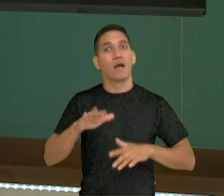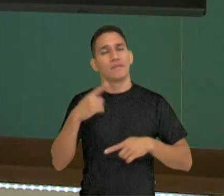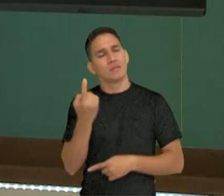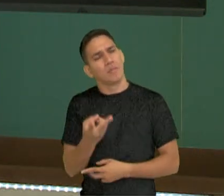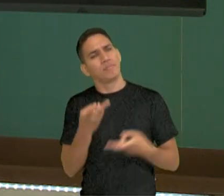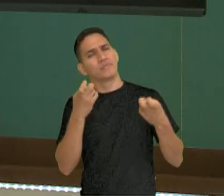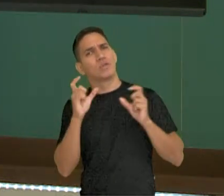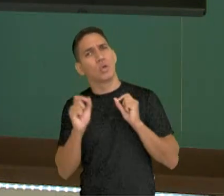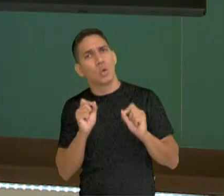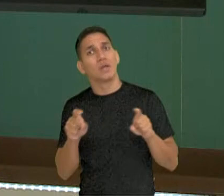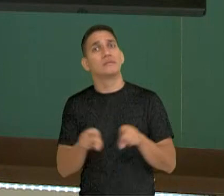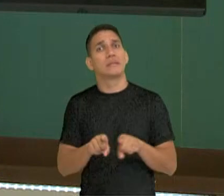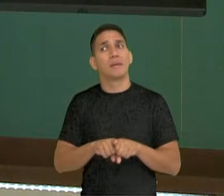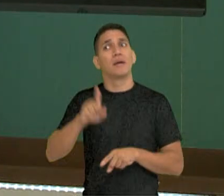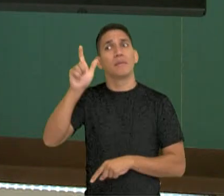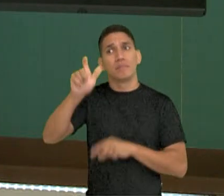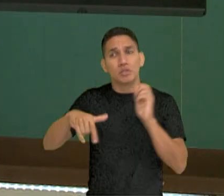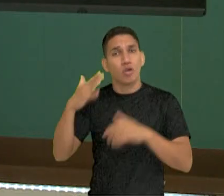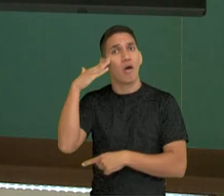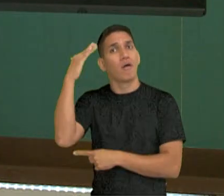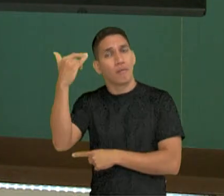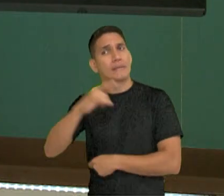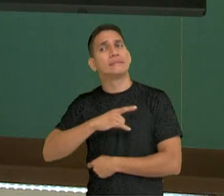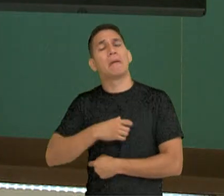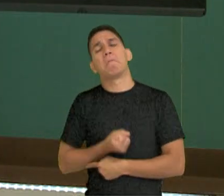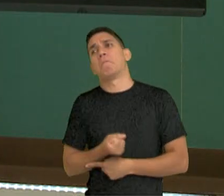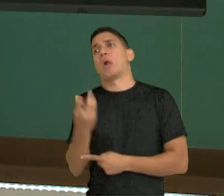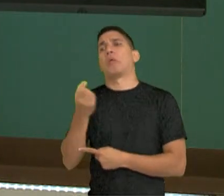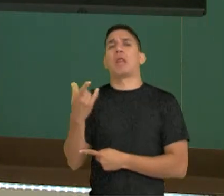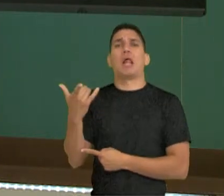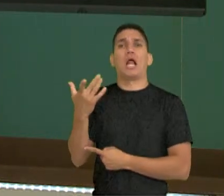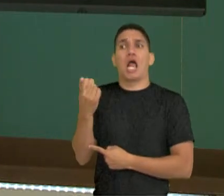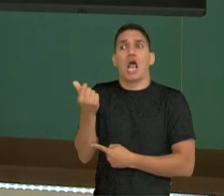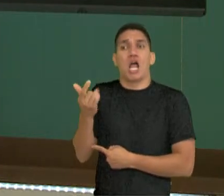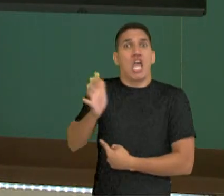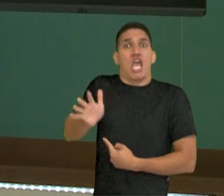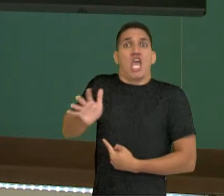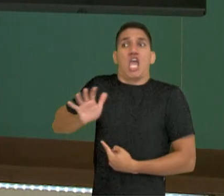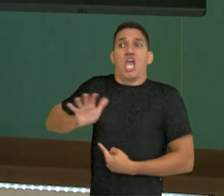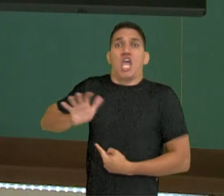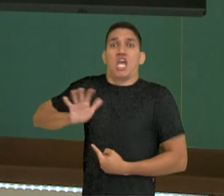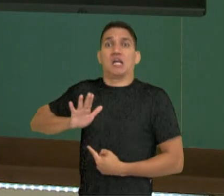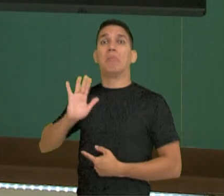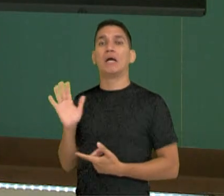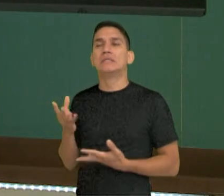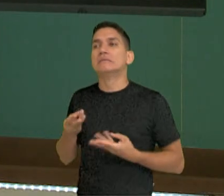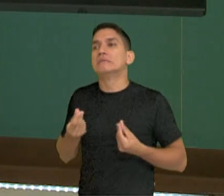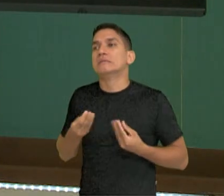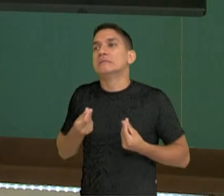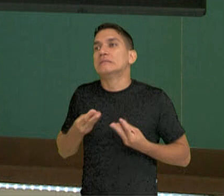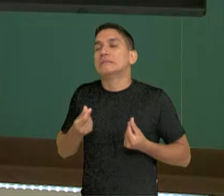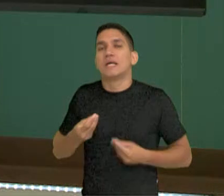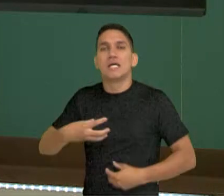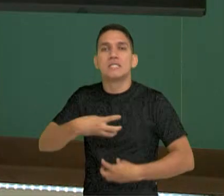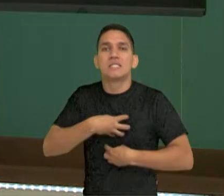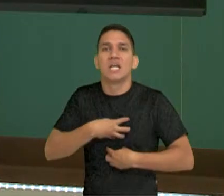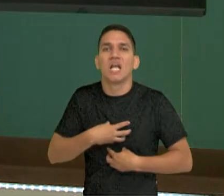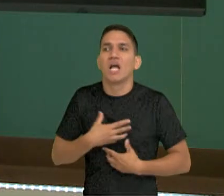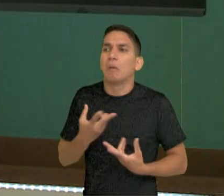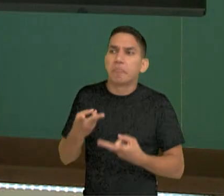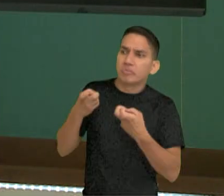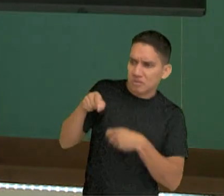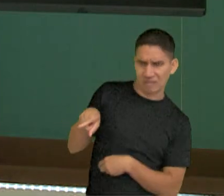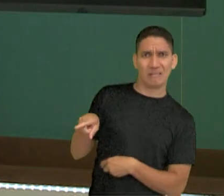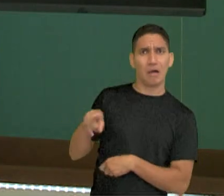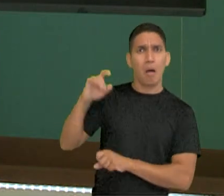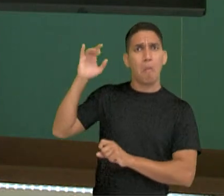em celebridades acontecendo. Eles ganham milhões e milhões e milhões e dali chega, depois de algum tempo, ela está lá pobre, né? A gente